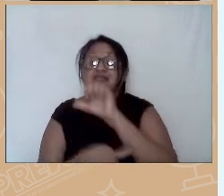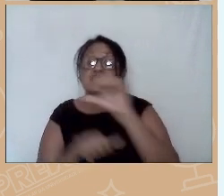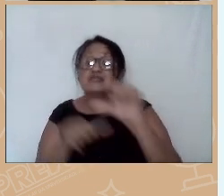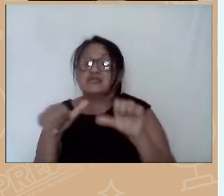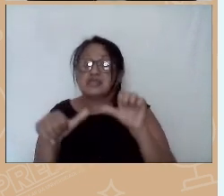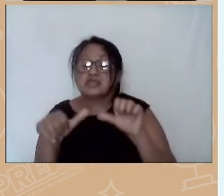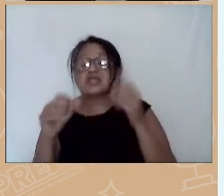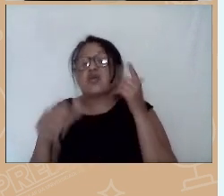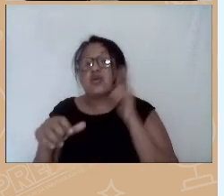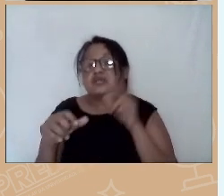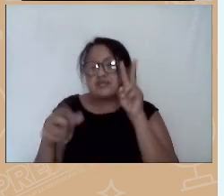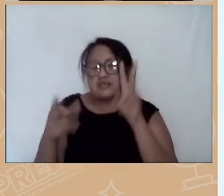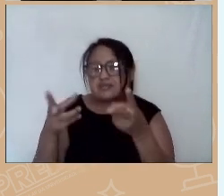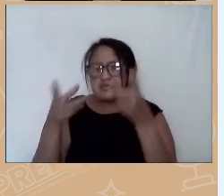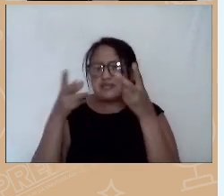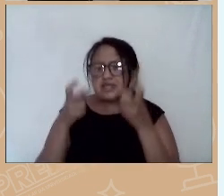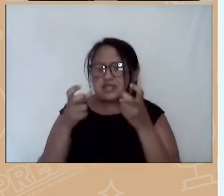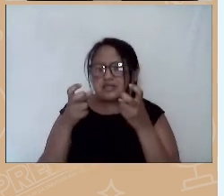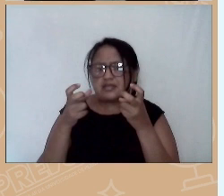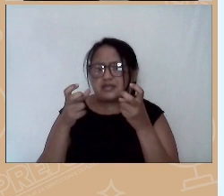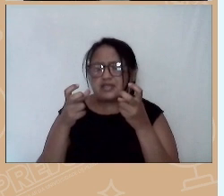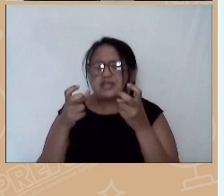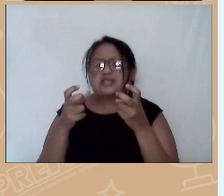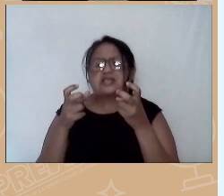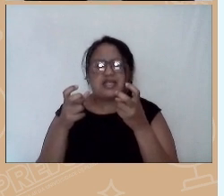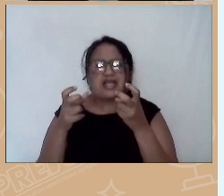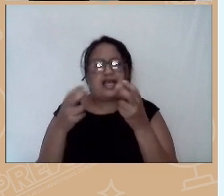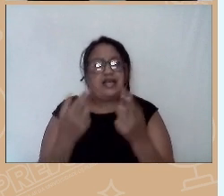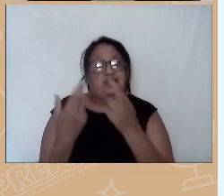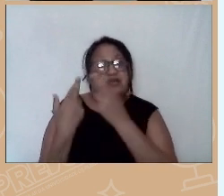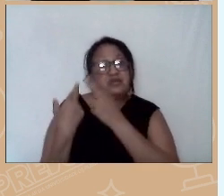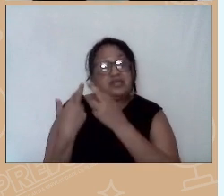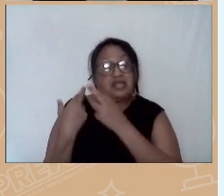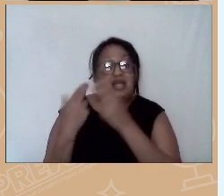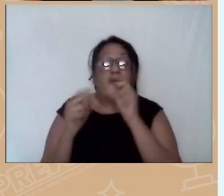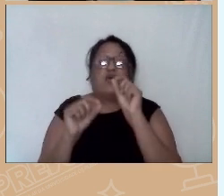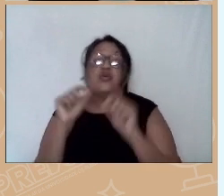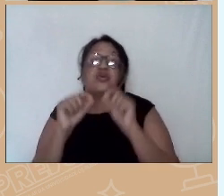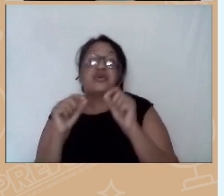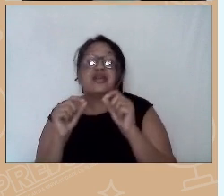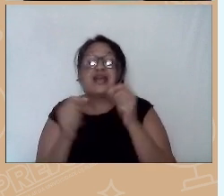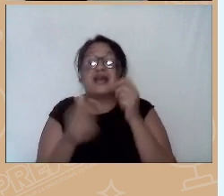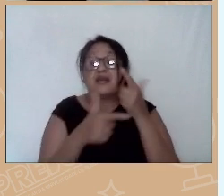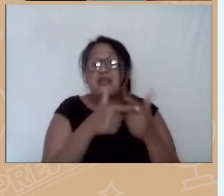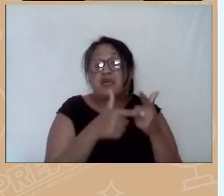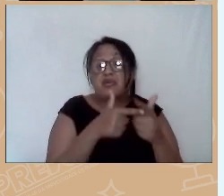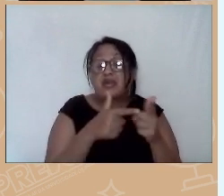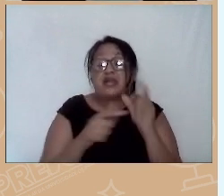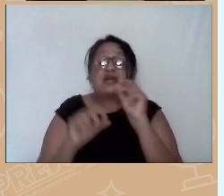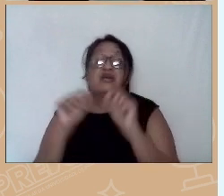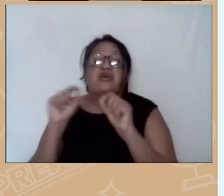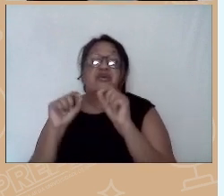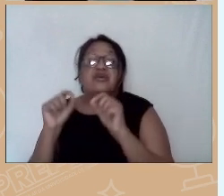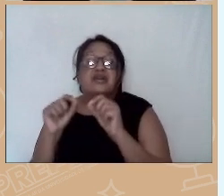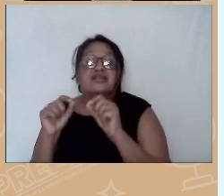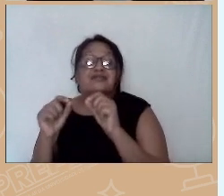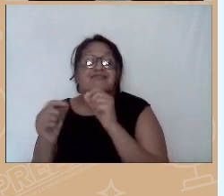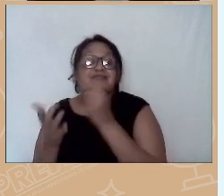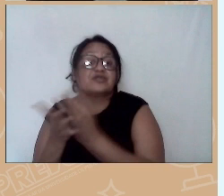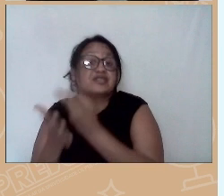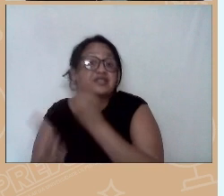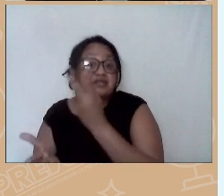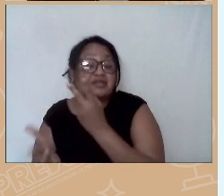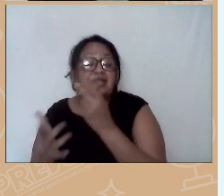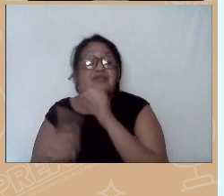consegue perceber a inversão desses papéis o que era causa virou consequência o que era consequência virou causa mudou completamente o